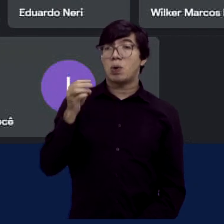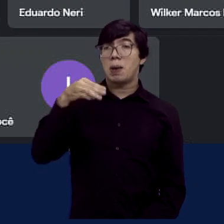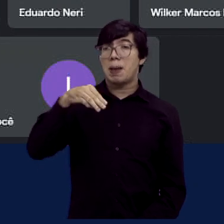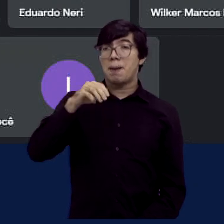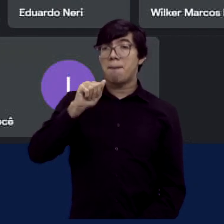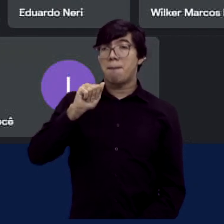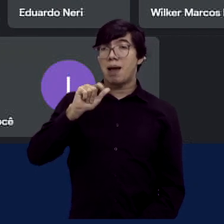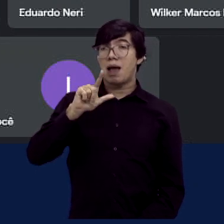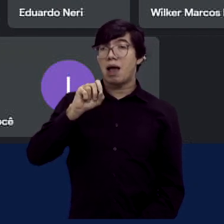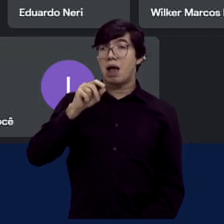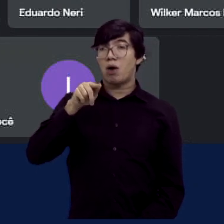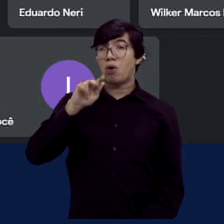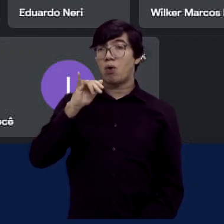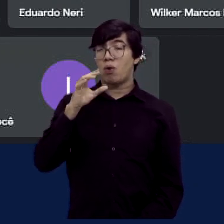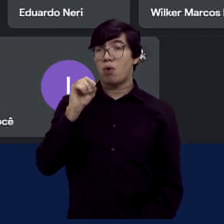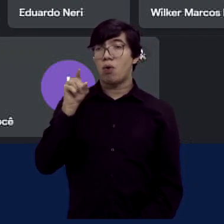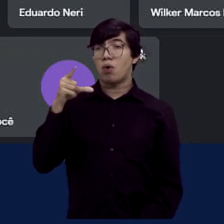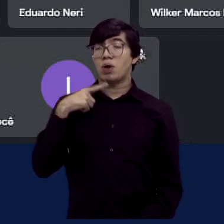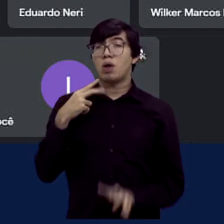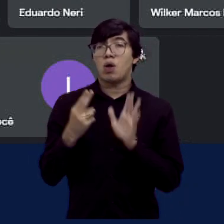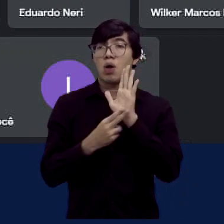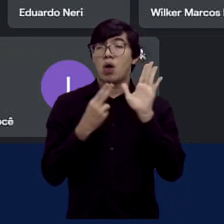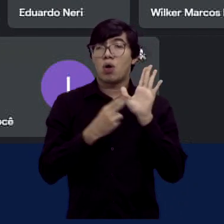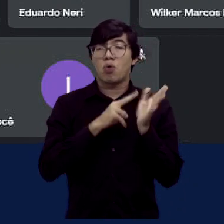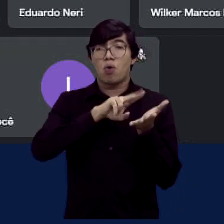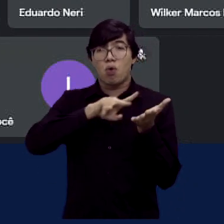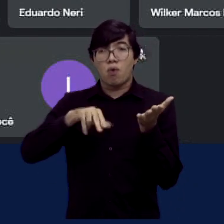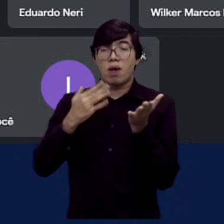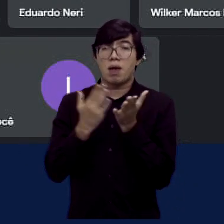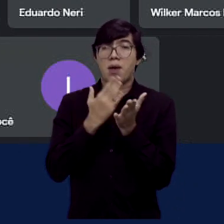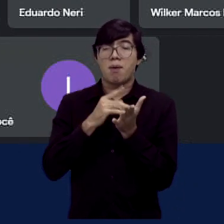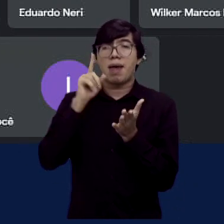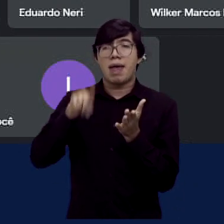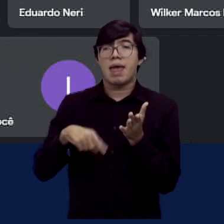do Pasquim, que eram duas revistas de sátira política.